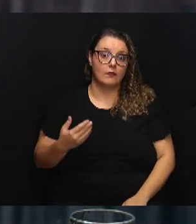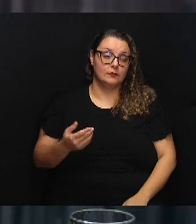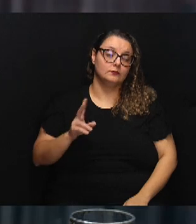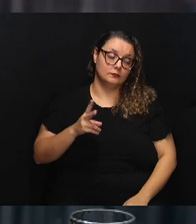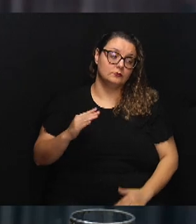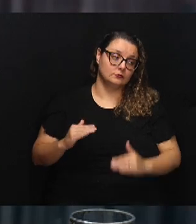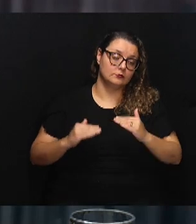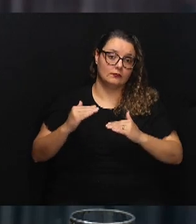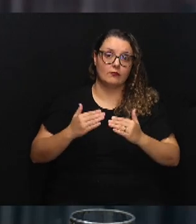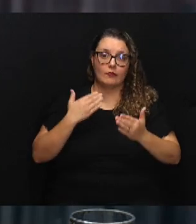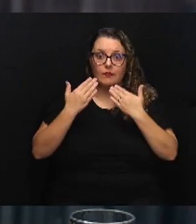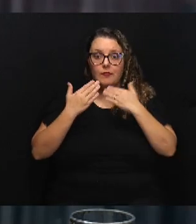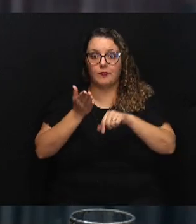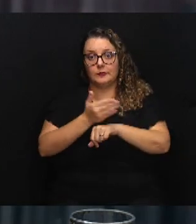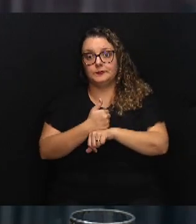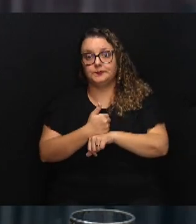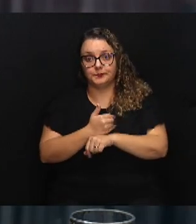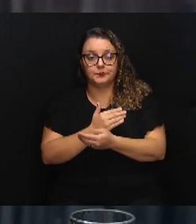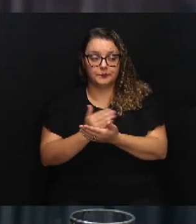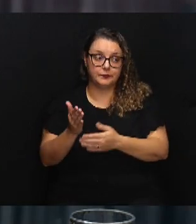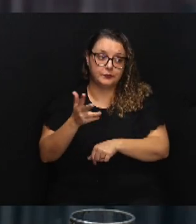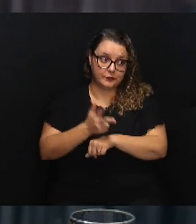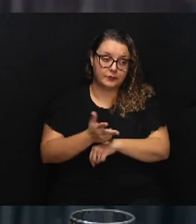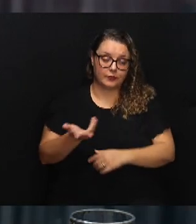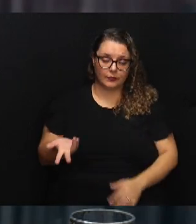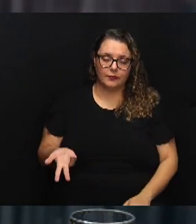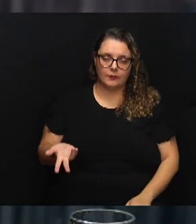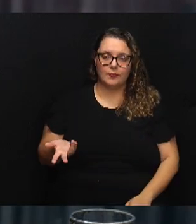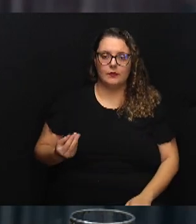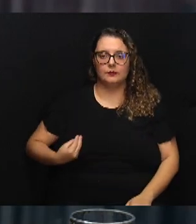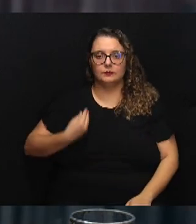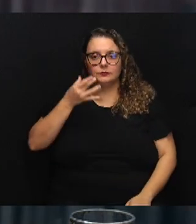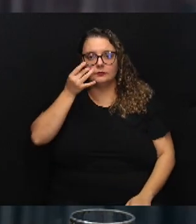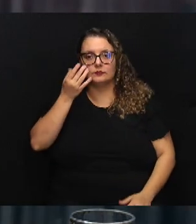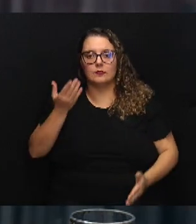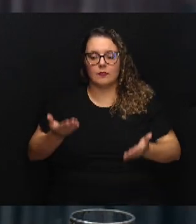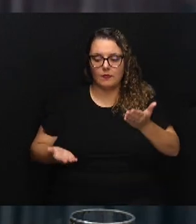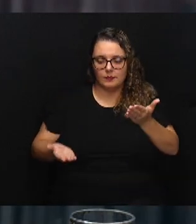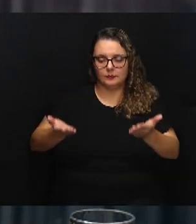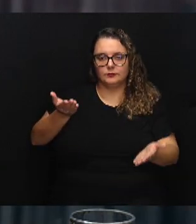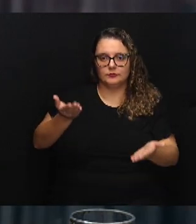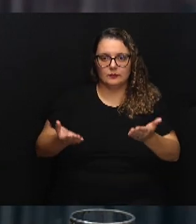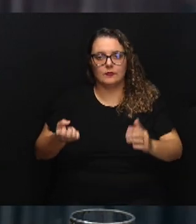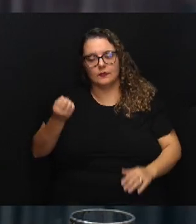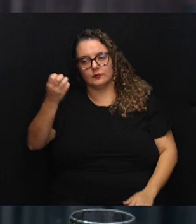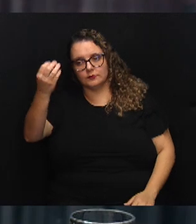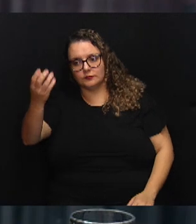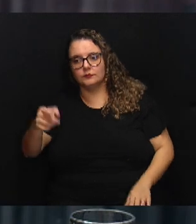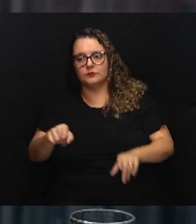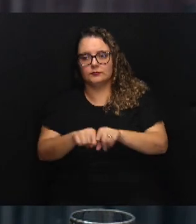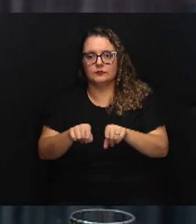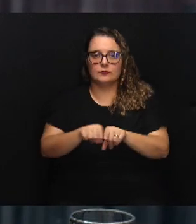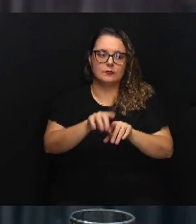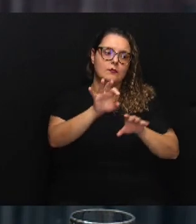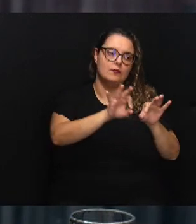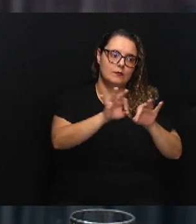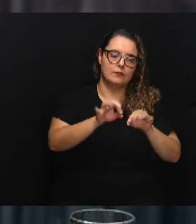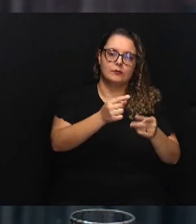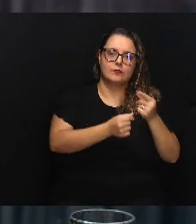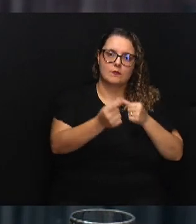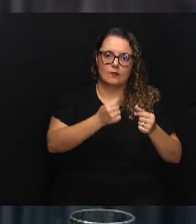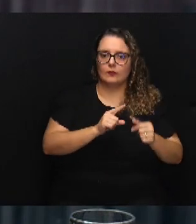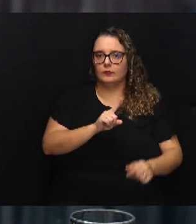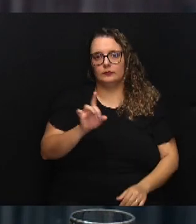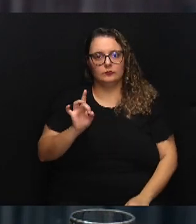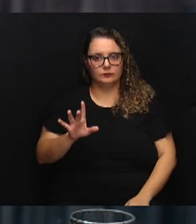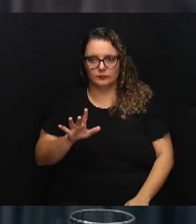que nem a gente estava conversando antes de entrar no ar, um equilíbrio justamente dos dois pontos, entre viajar e ter um planejamento financeiro, não só